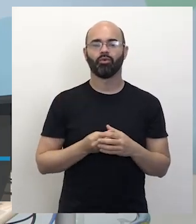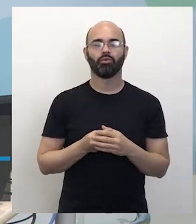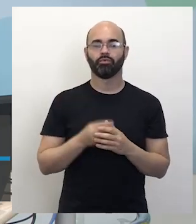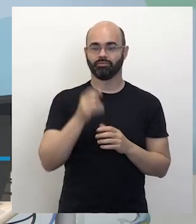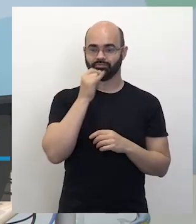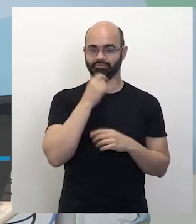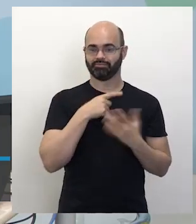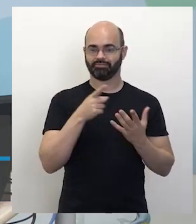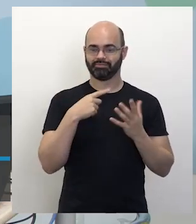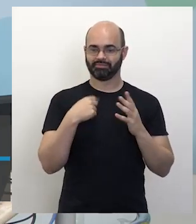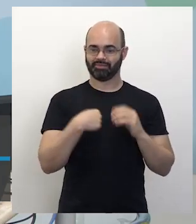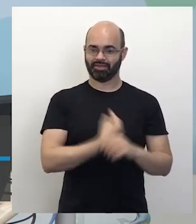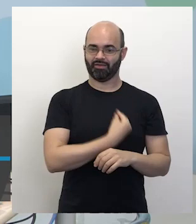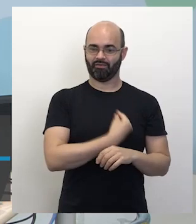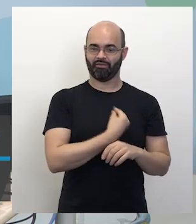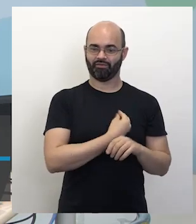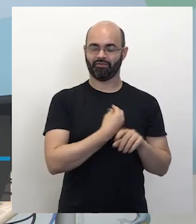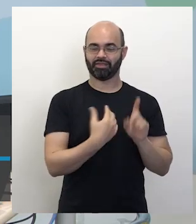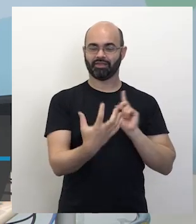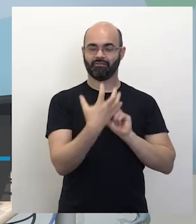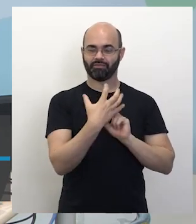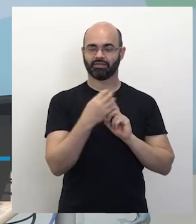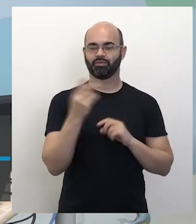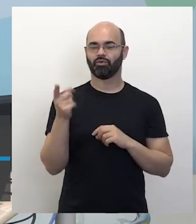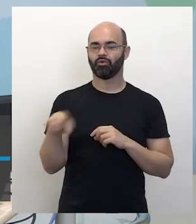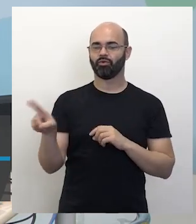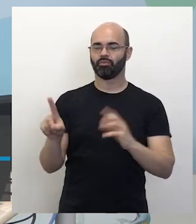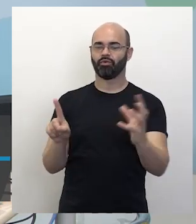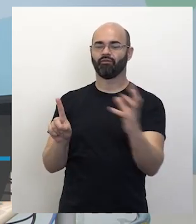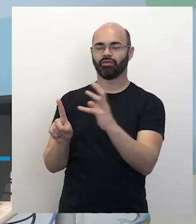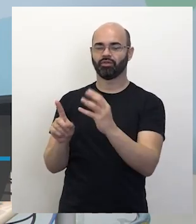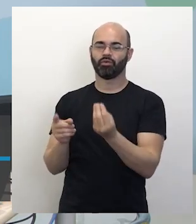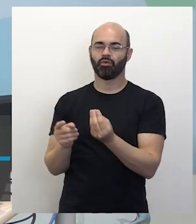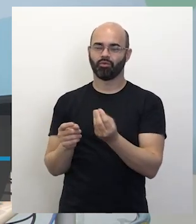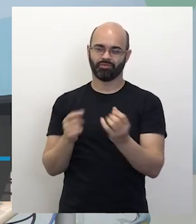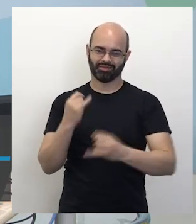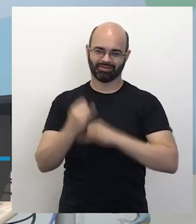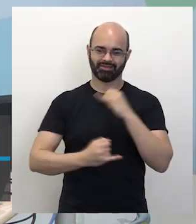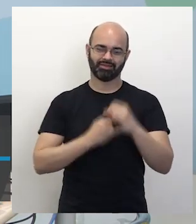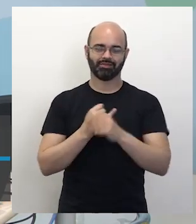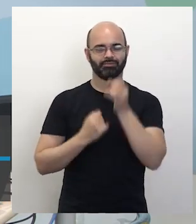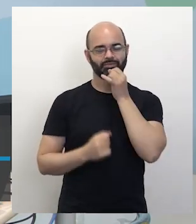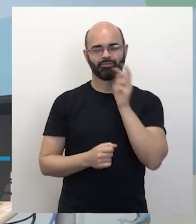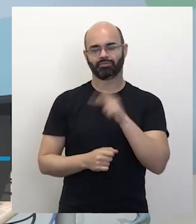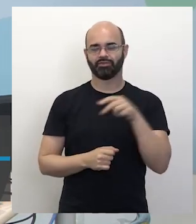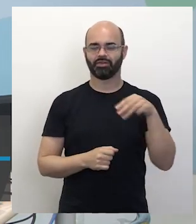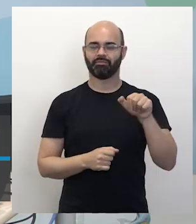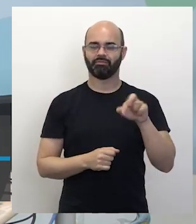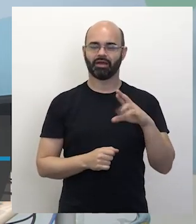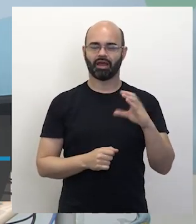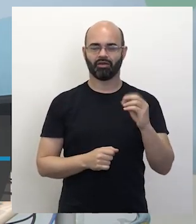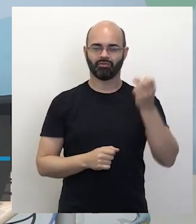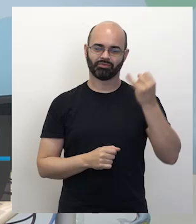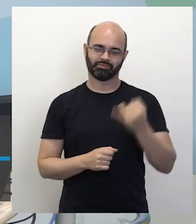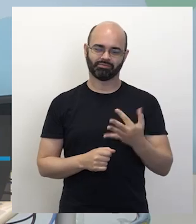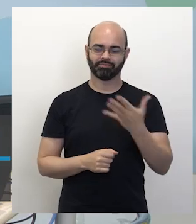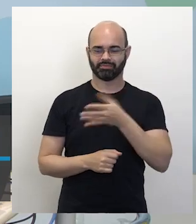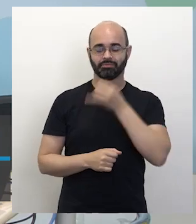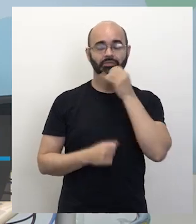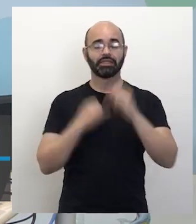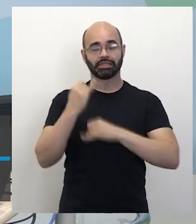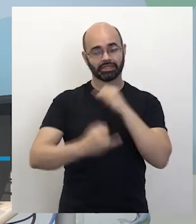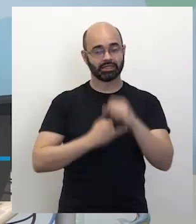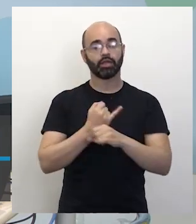me impactando e impactando os outros, né? O professor Marco, por exemplo, olha, a internet ela é muito boa, em princípio, mas